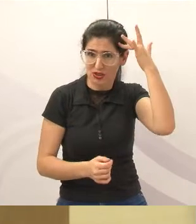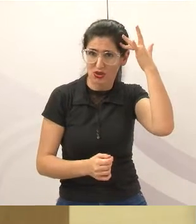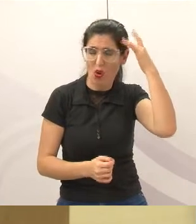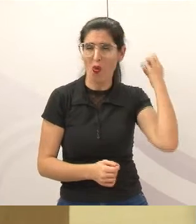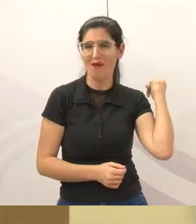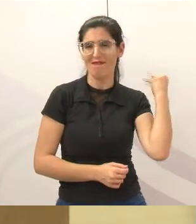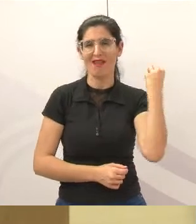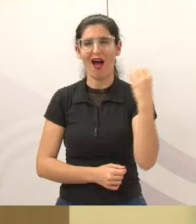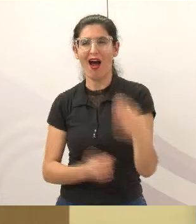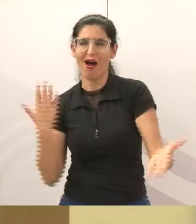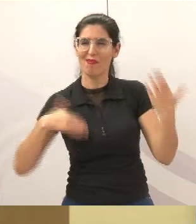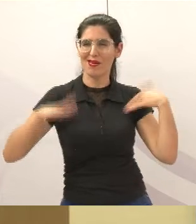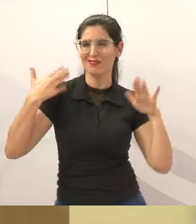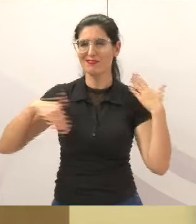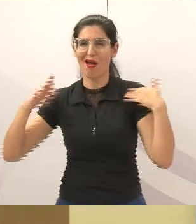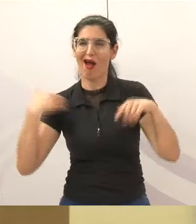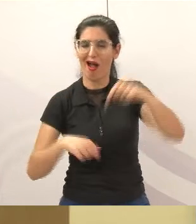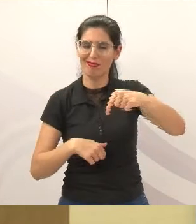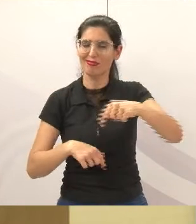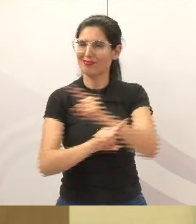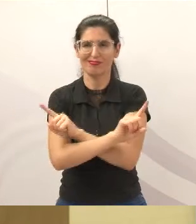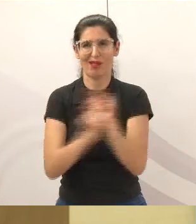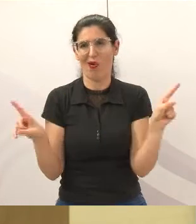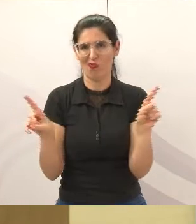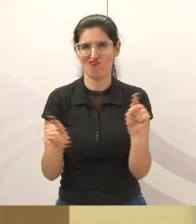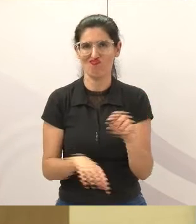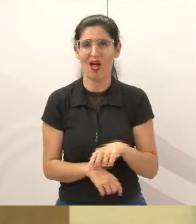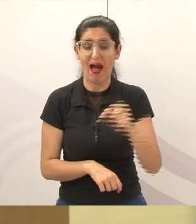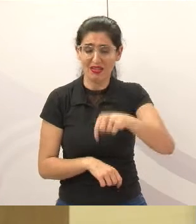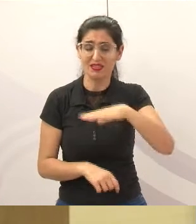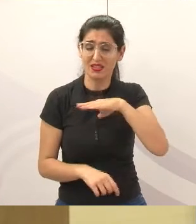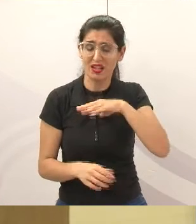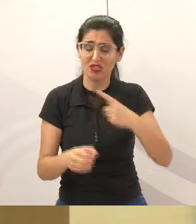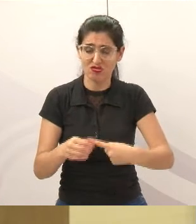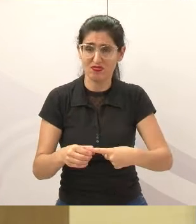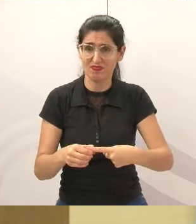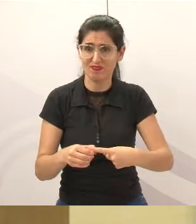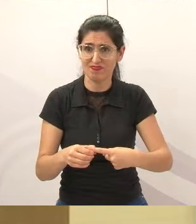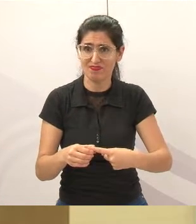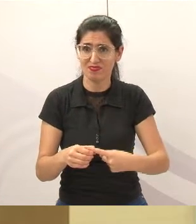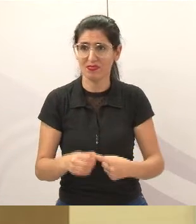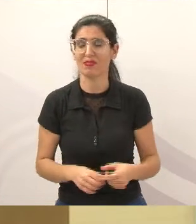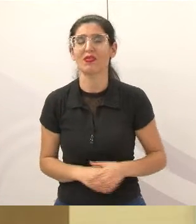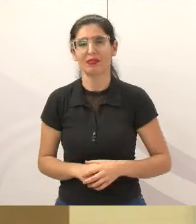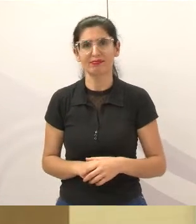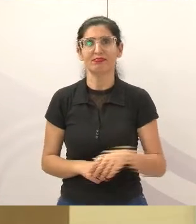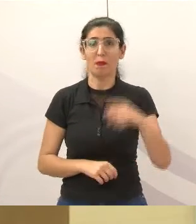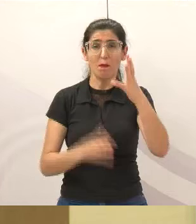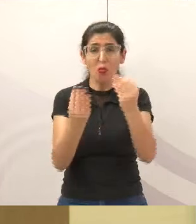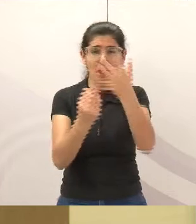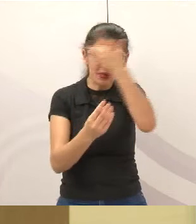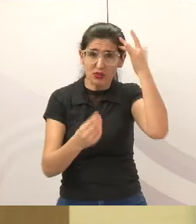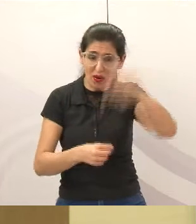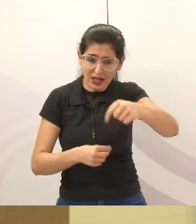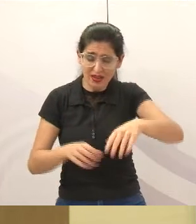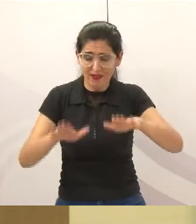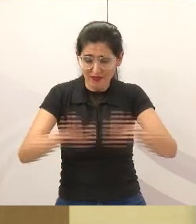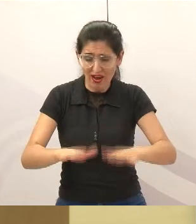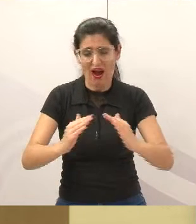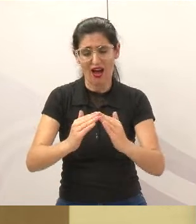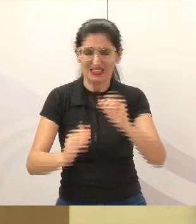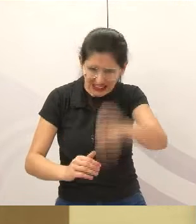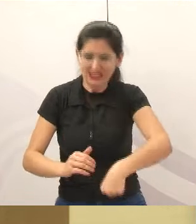Porque a população já está notório que ela não está ficando em casa. Então, por isso que a gente fala